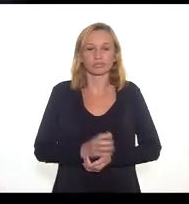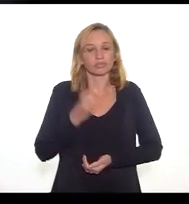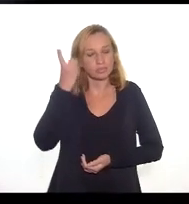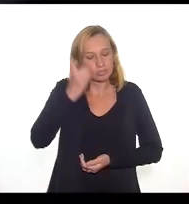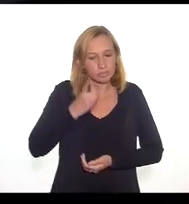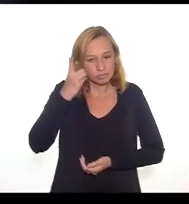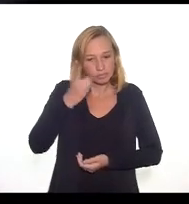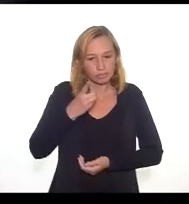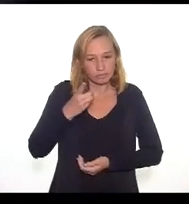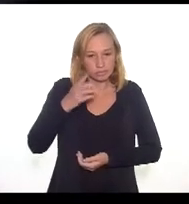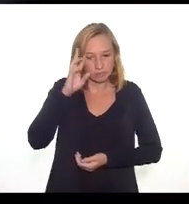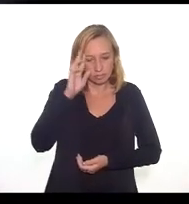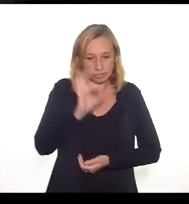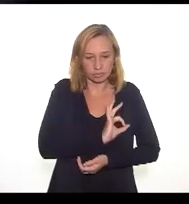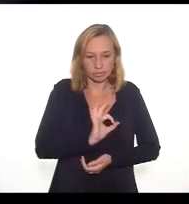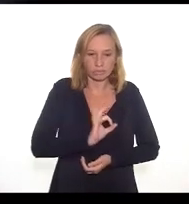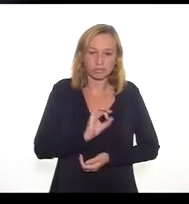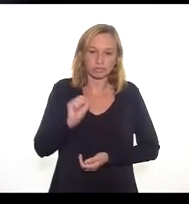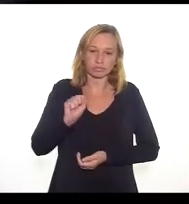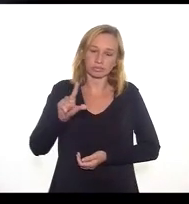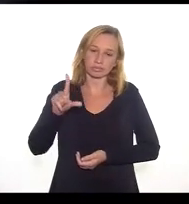Deputado Coronel Salema.